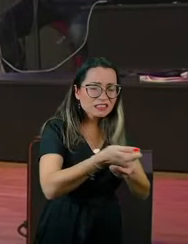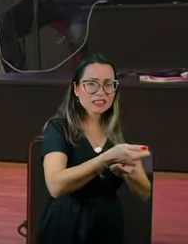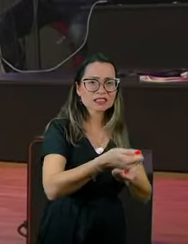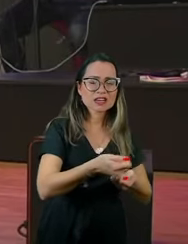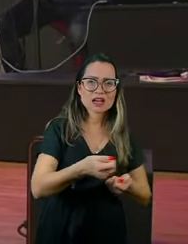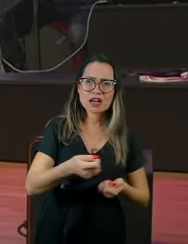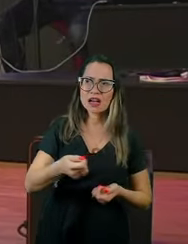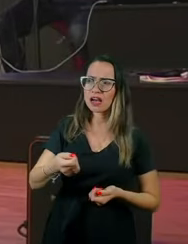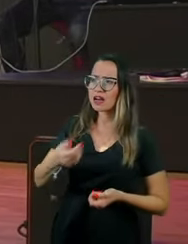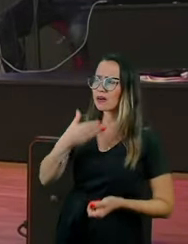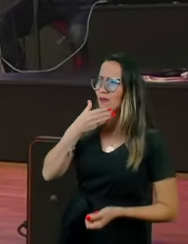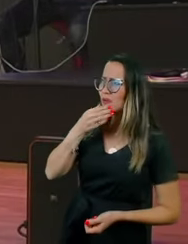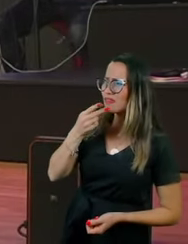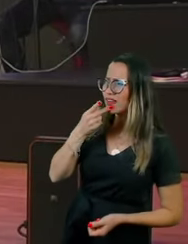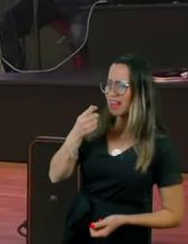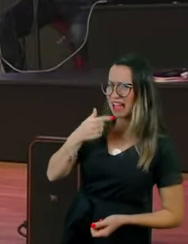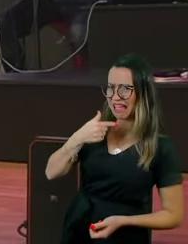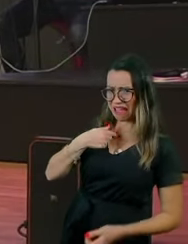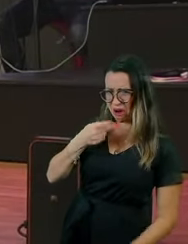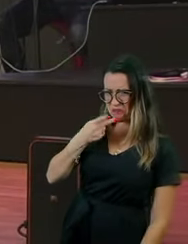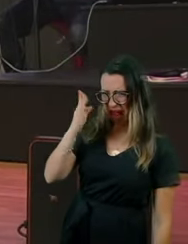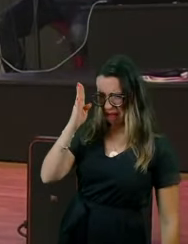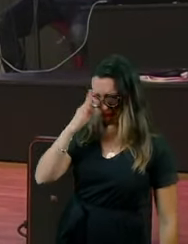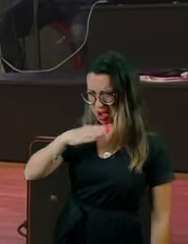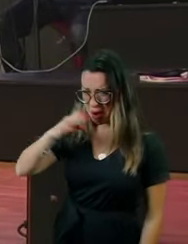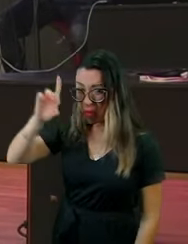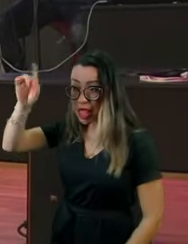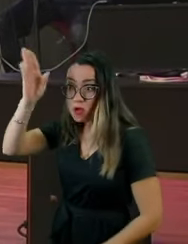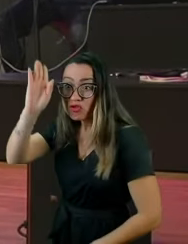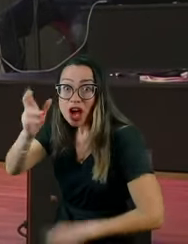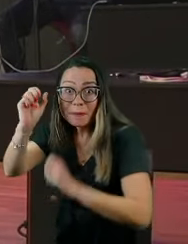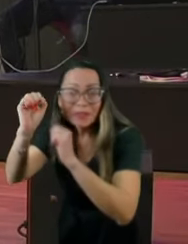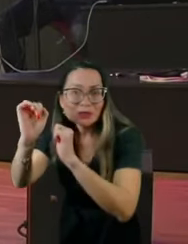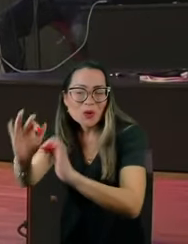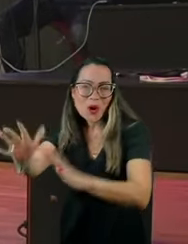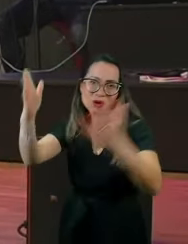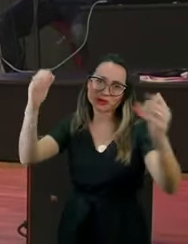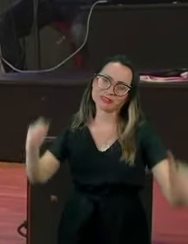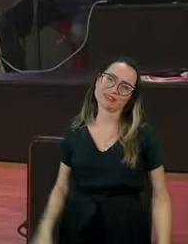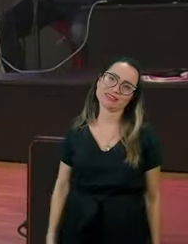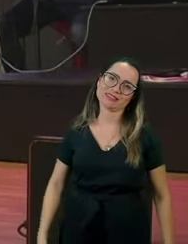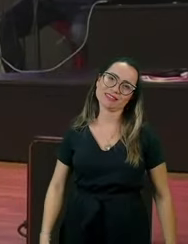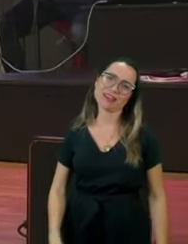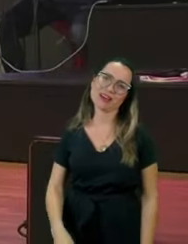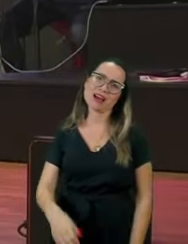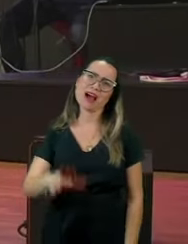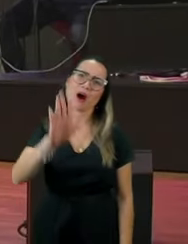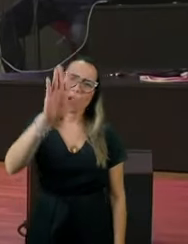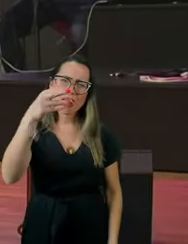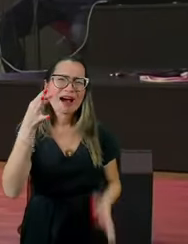abençoado. Deixa eu falar uma coisa para você. Você já está abençoada pelo Senhor.